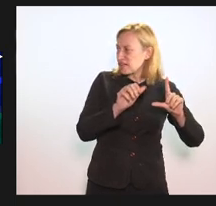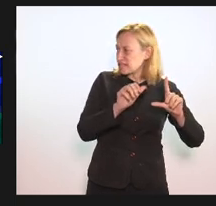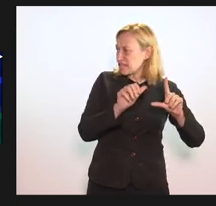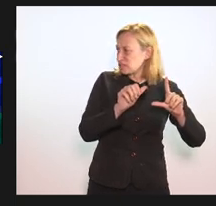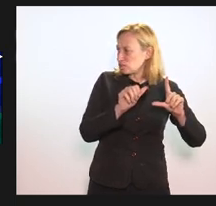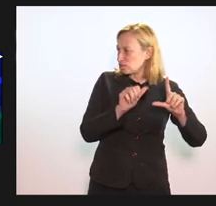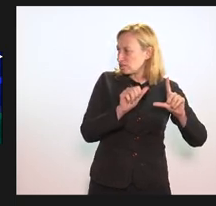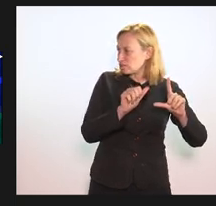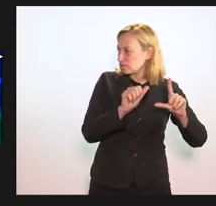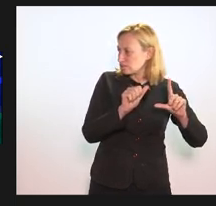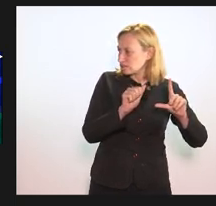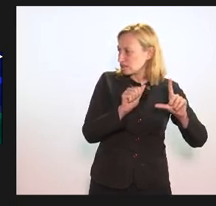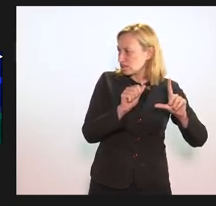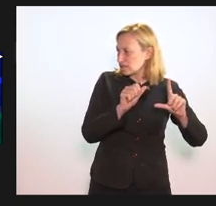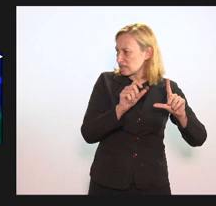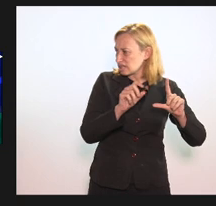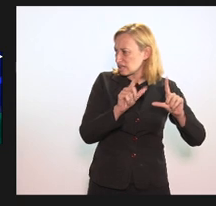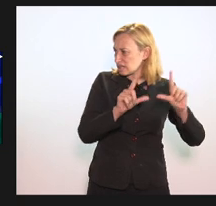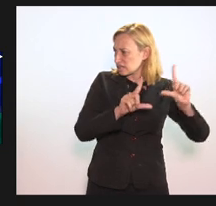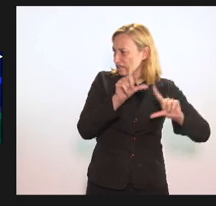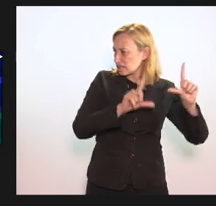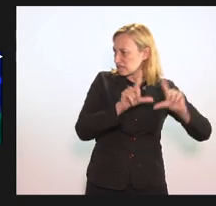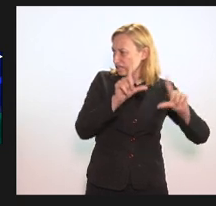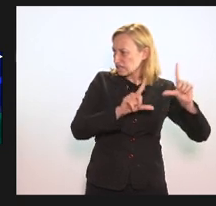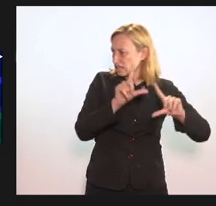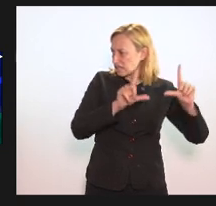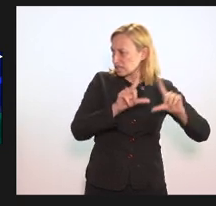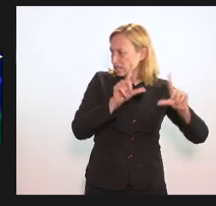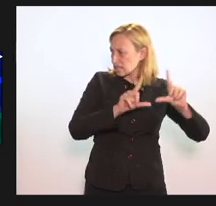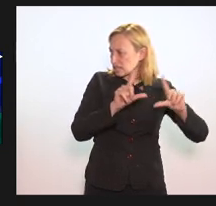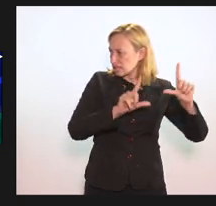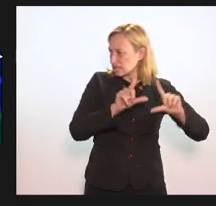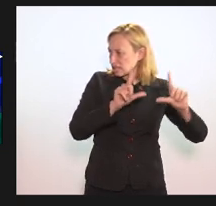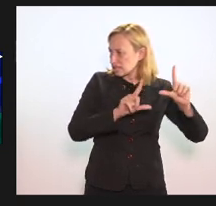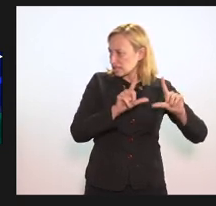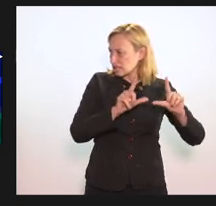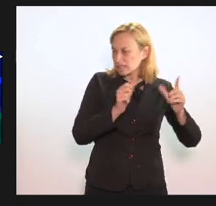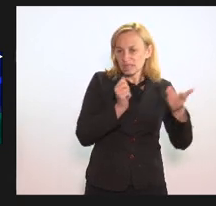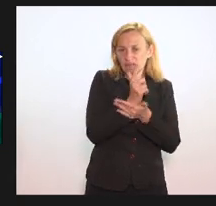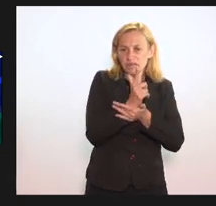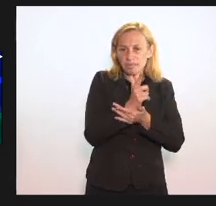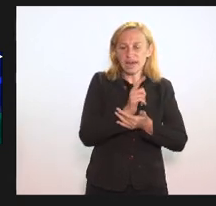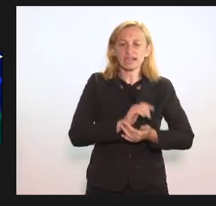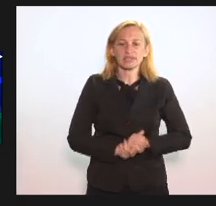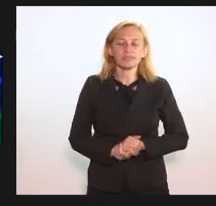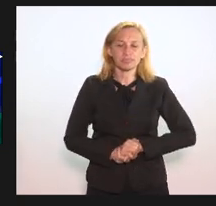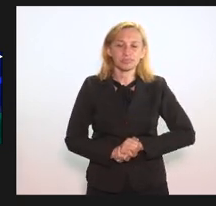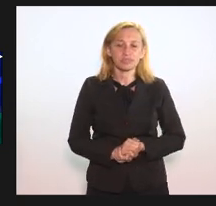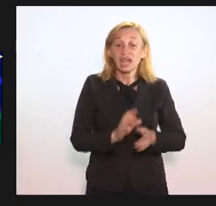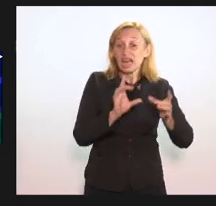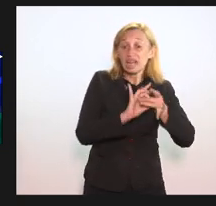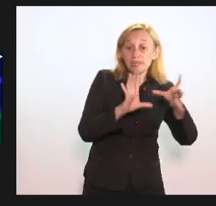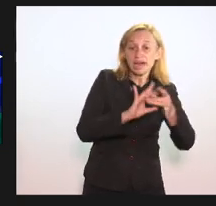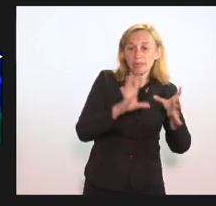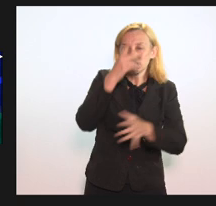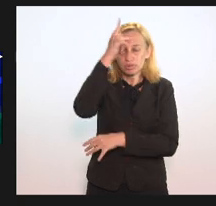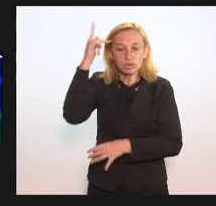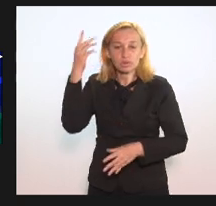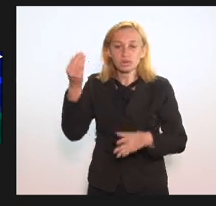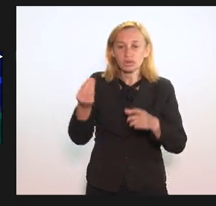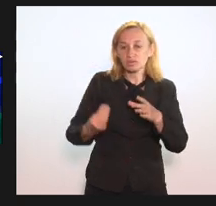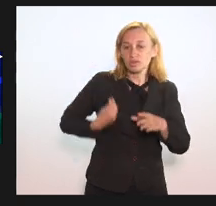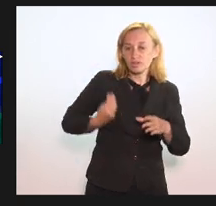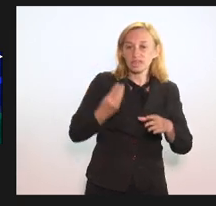pessoas ficar em casa liberar energia elétrica as pessoas ficar em casa quer dizer só um várias